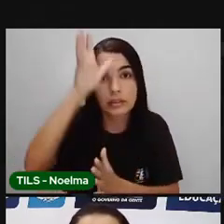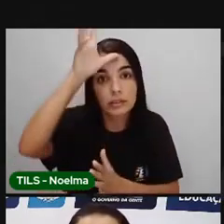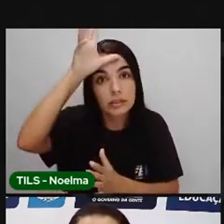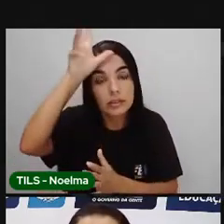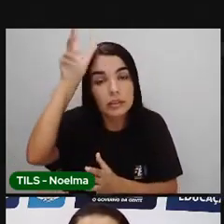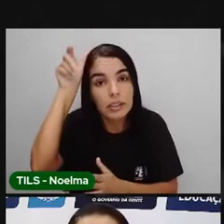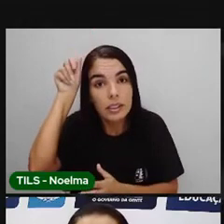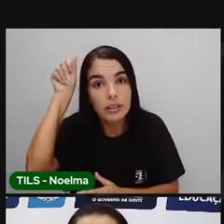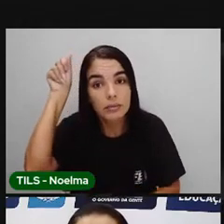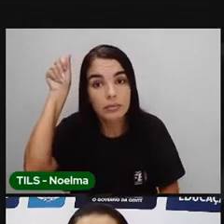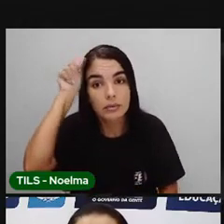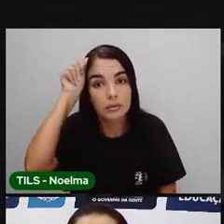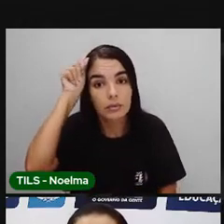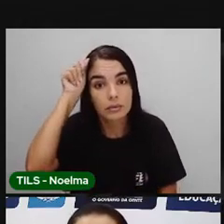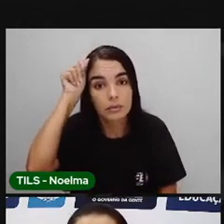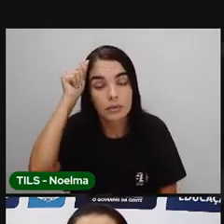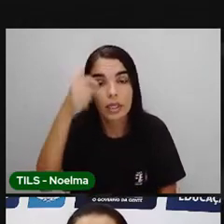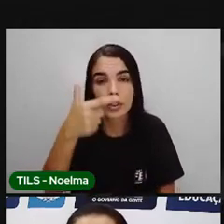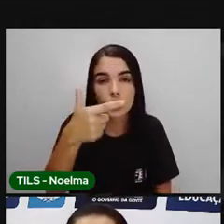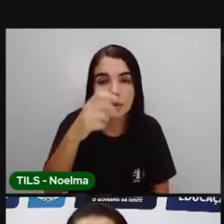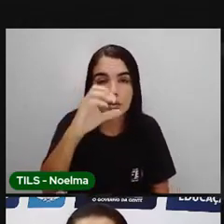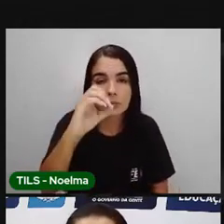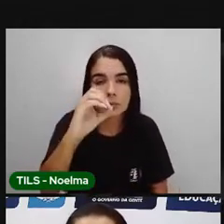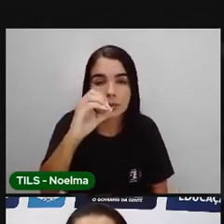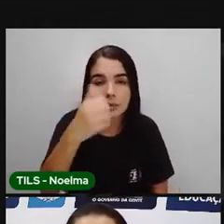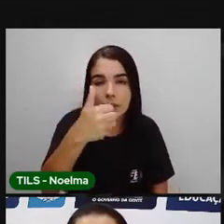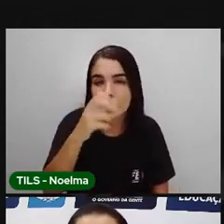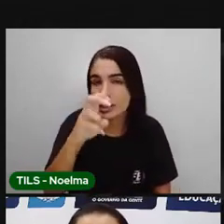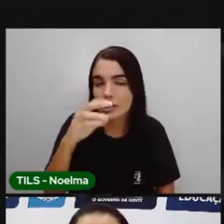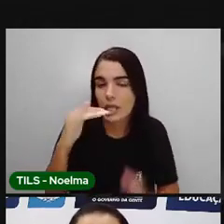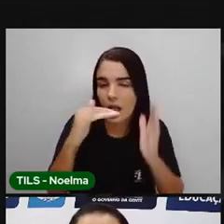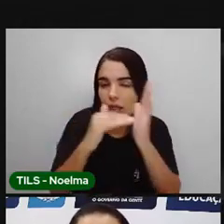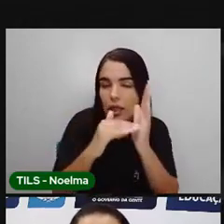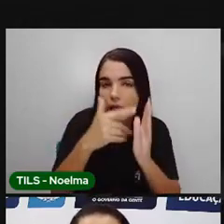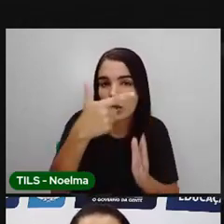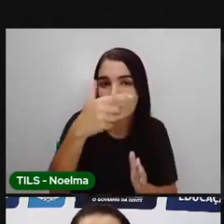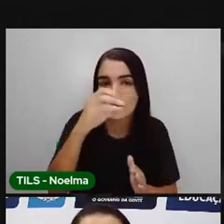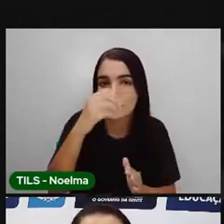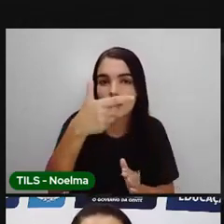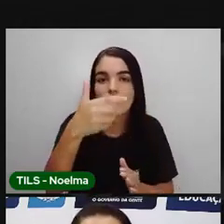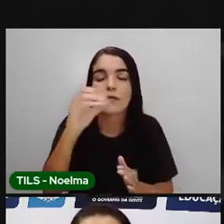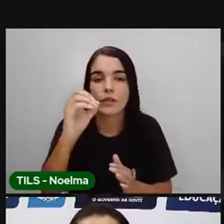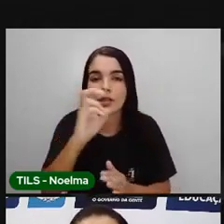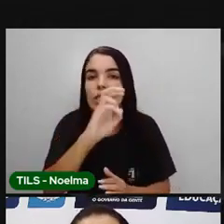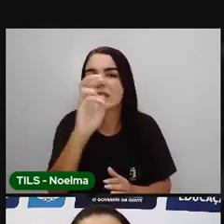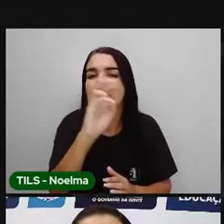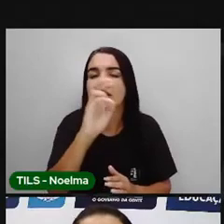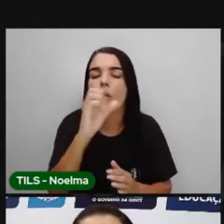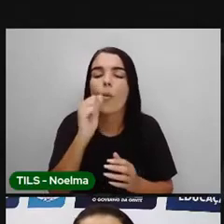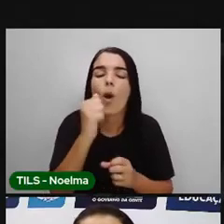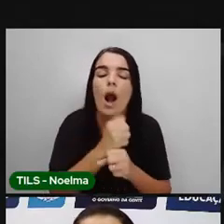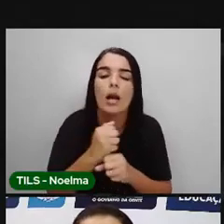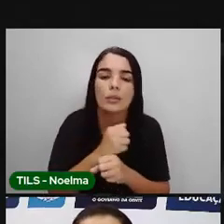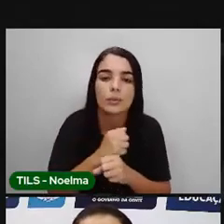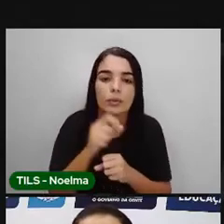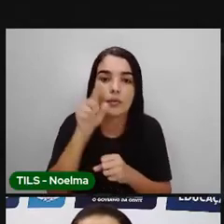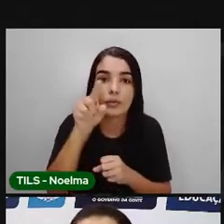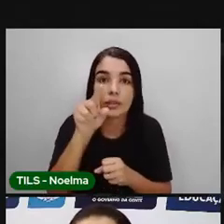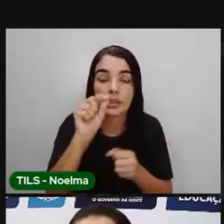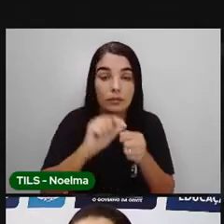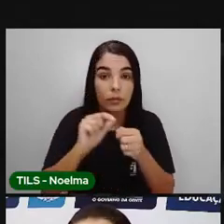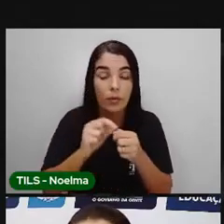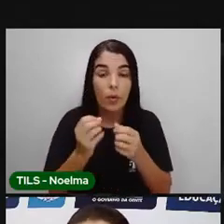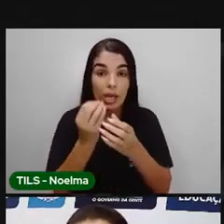Amazônia nos últimos 5 anos, de 2015 a 2020, certo? Essa tabela, o que vocês vão fazer com ela? Vocês vão criar